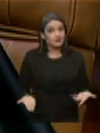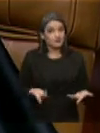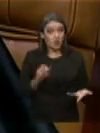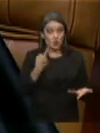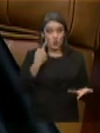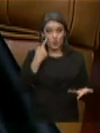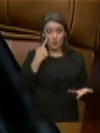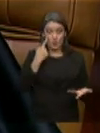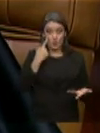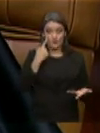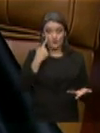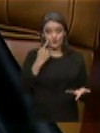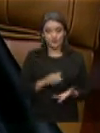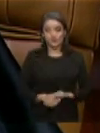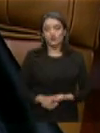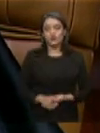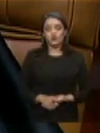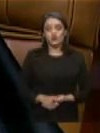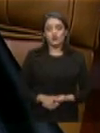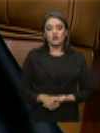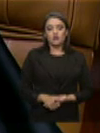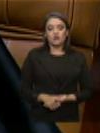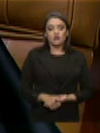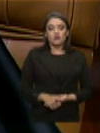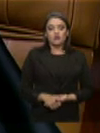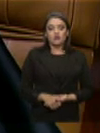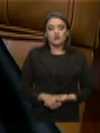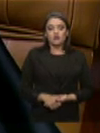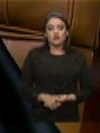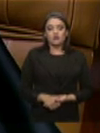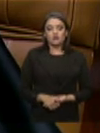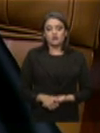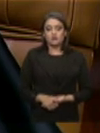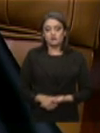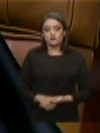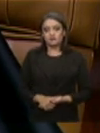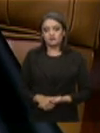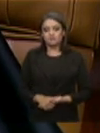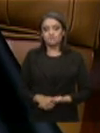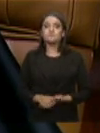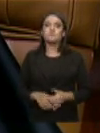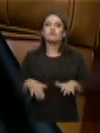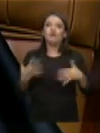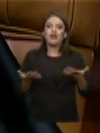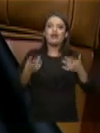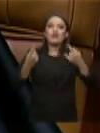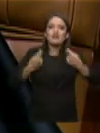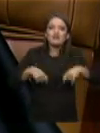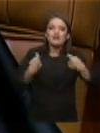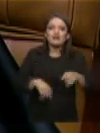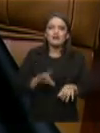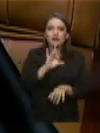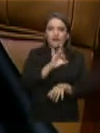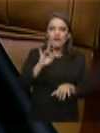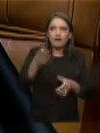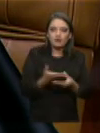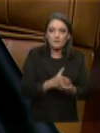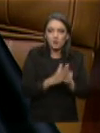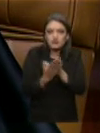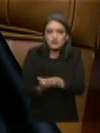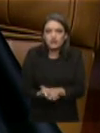senhores, eminentes colegas, a necessidade de, à luz de cada caso concreto, adotar-se uma posição